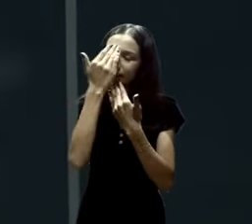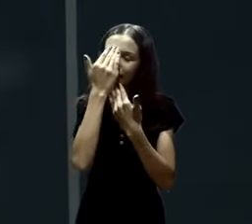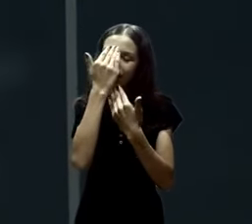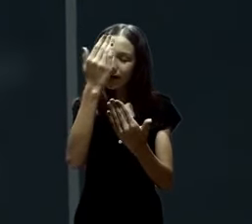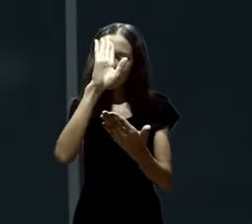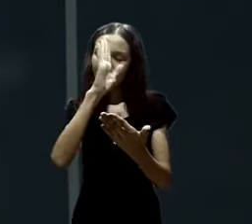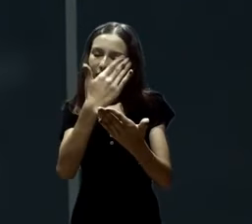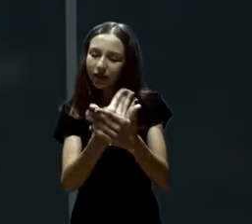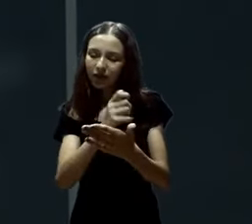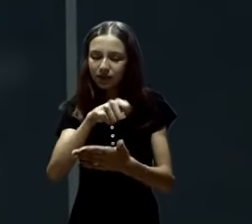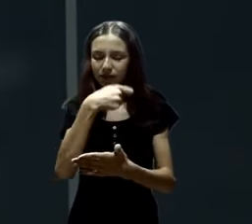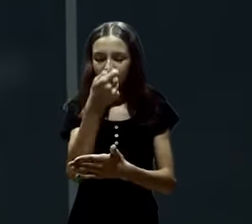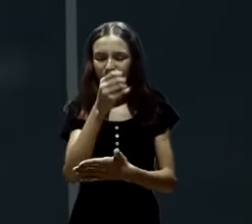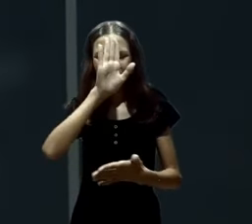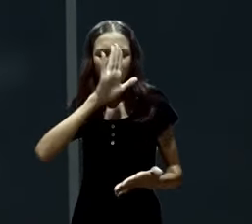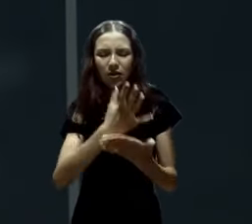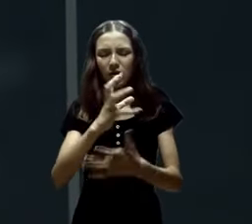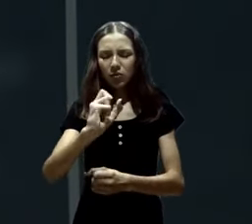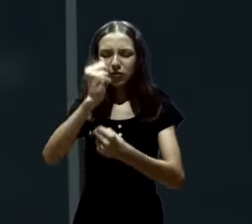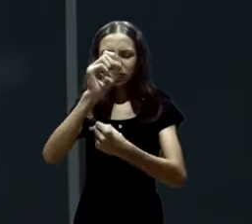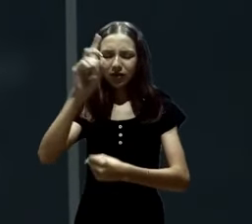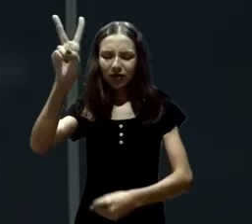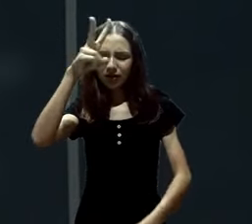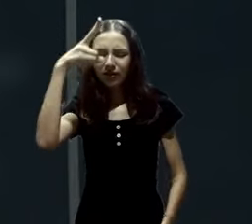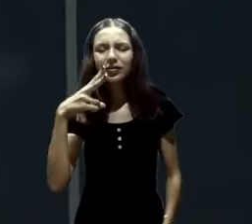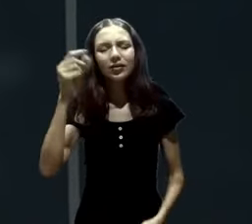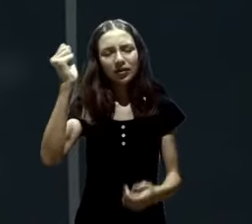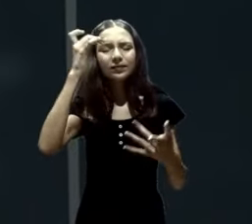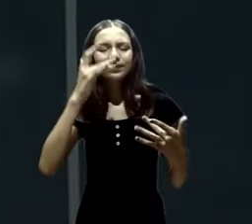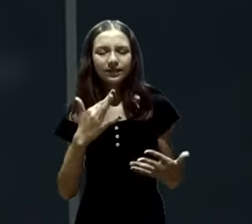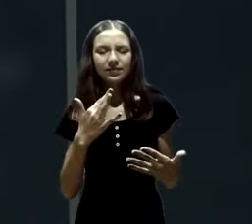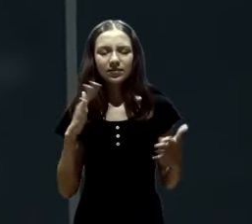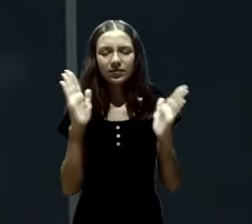Pai, oramos, confiante que o Senhor nos ouve e nos atende.